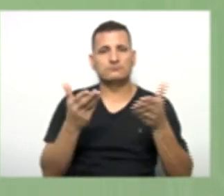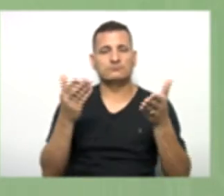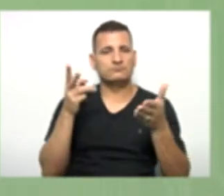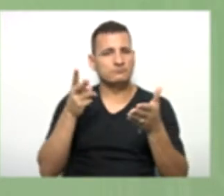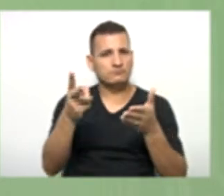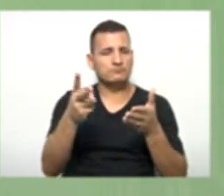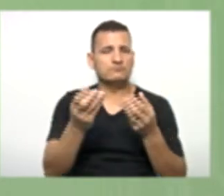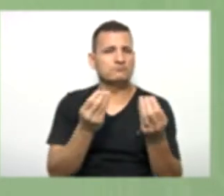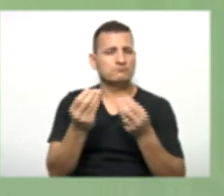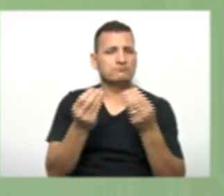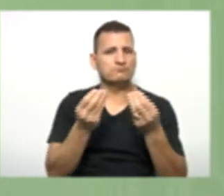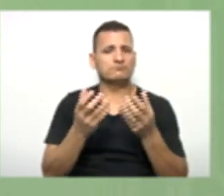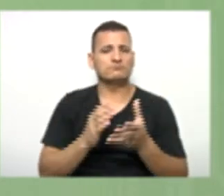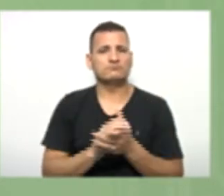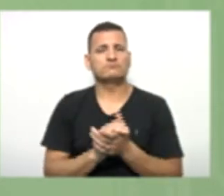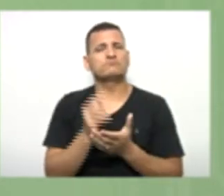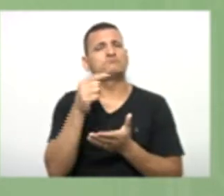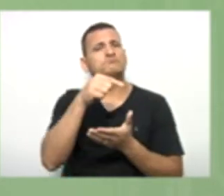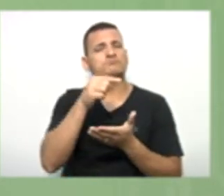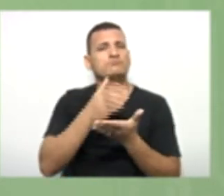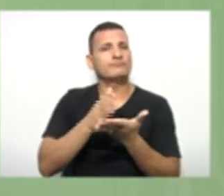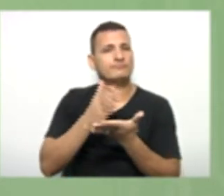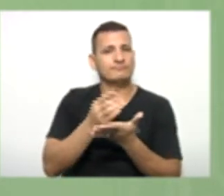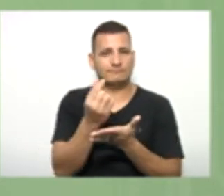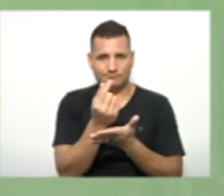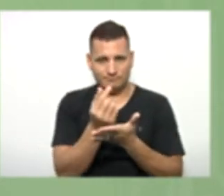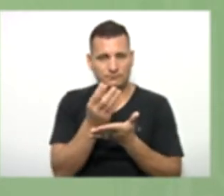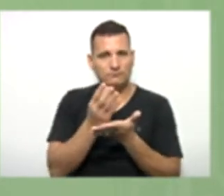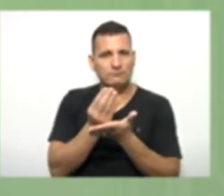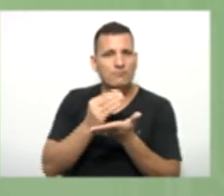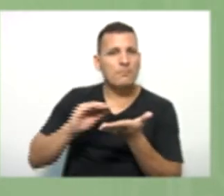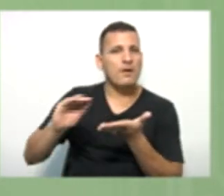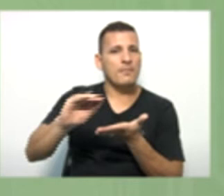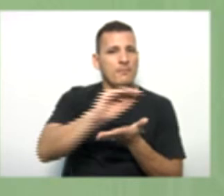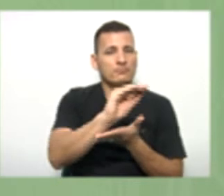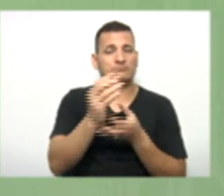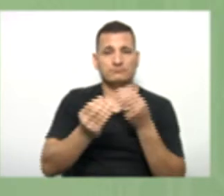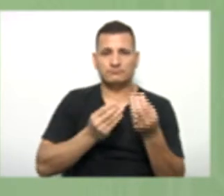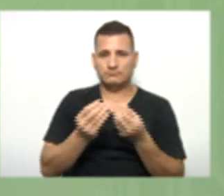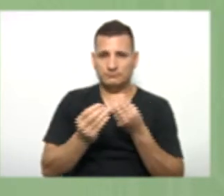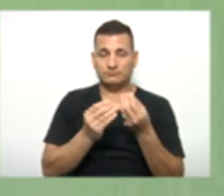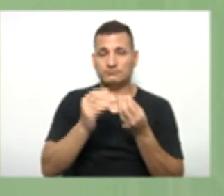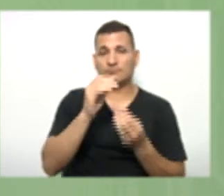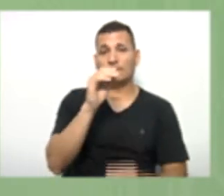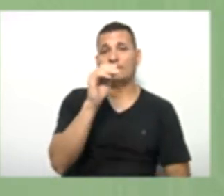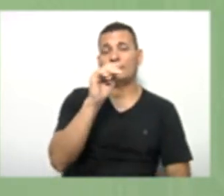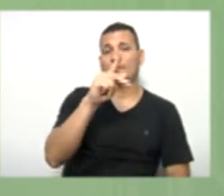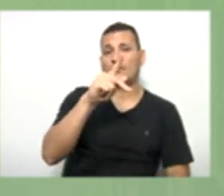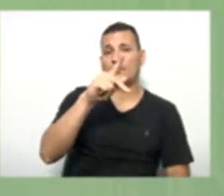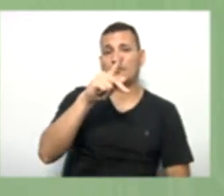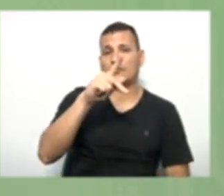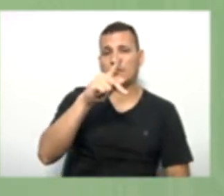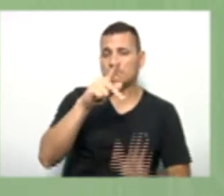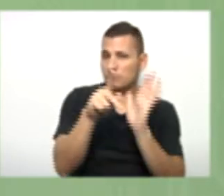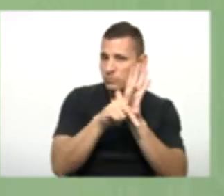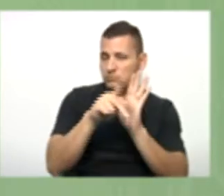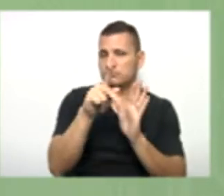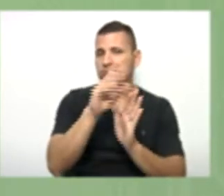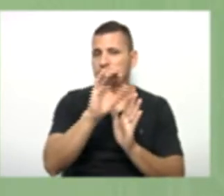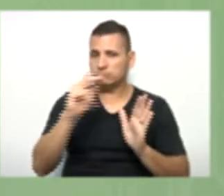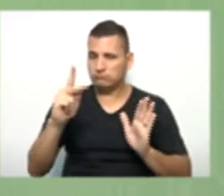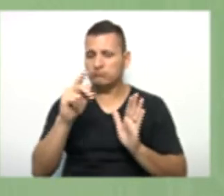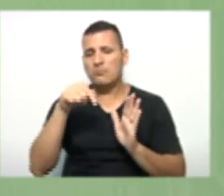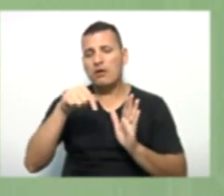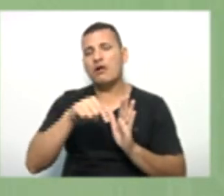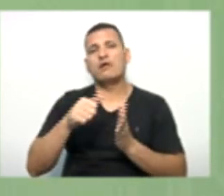vou distribuir essas sobras do ato cooperativo? O ato cooperativo são aqueles atos